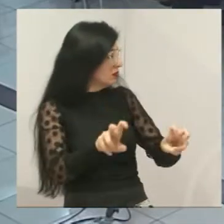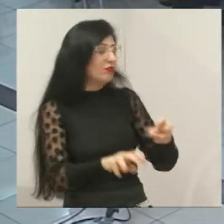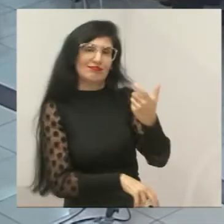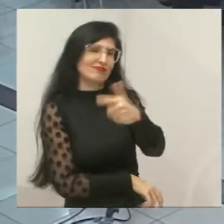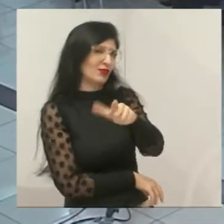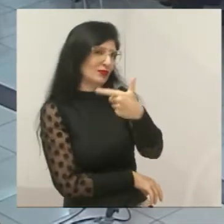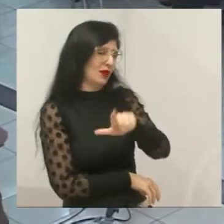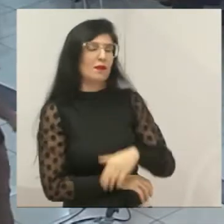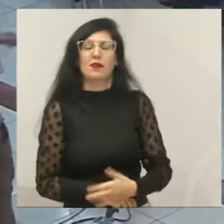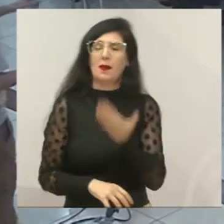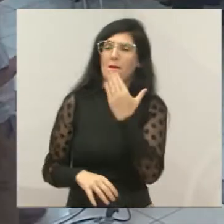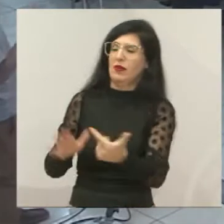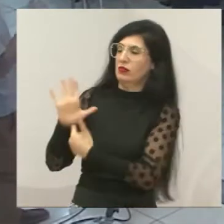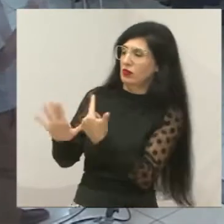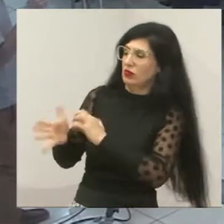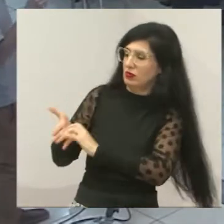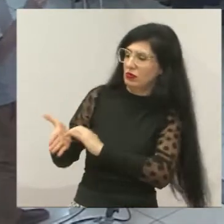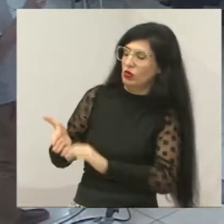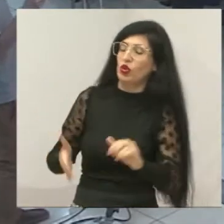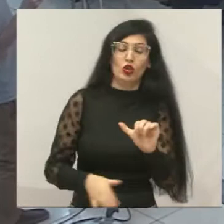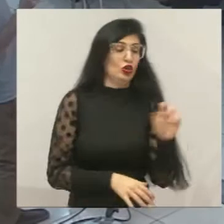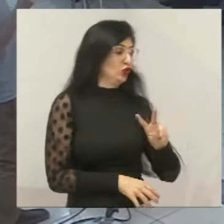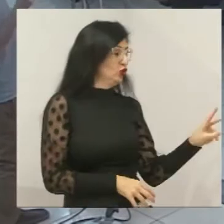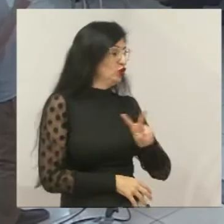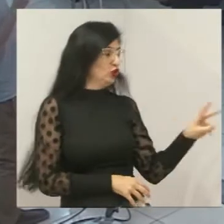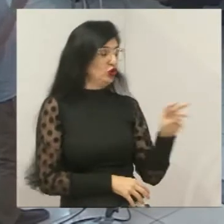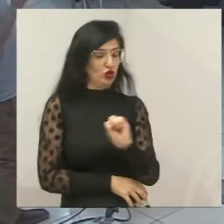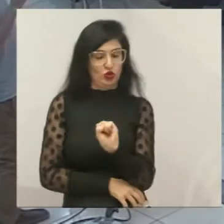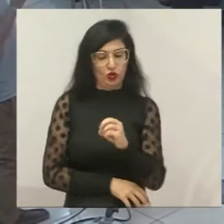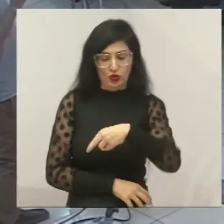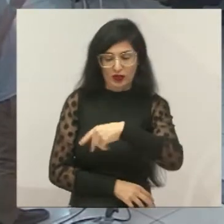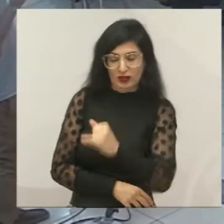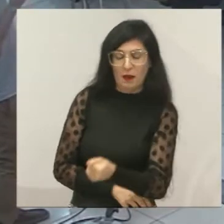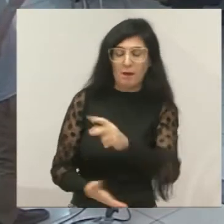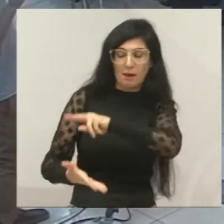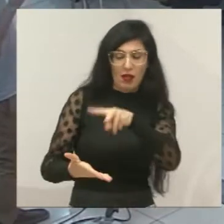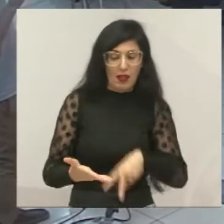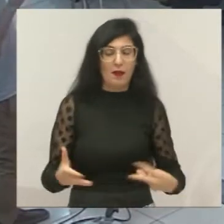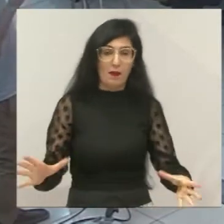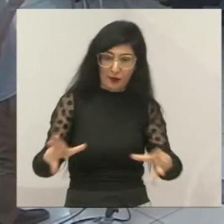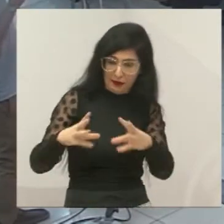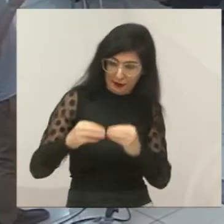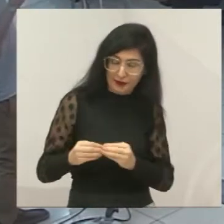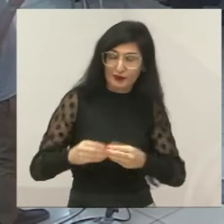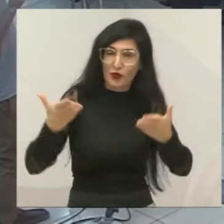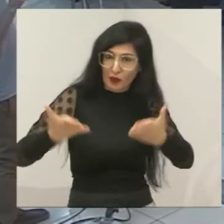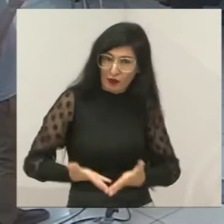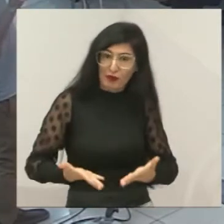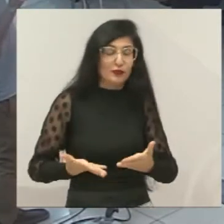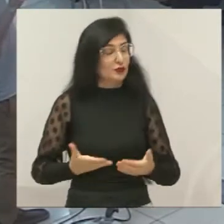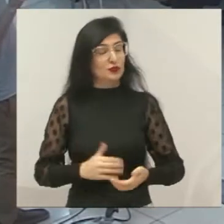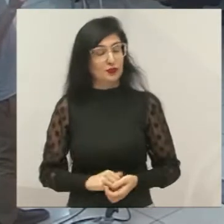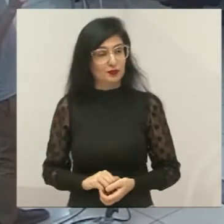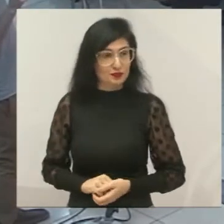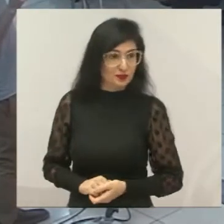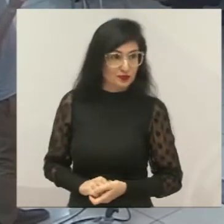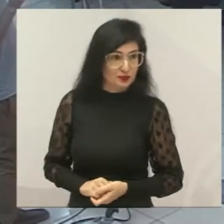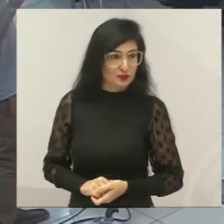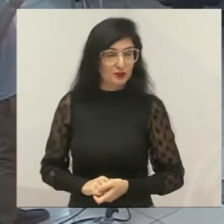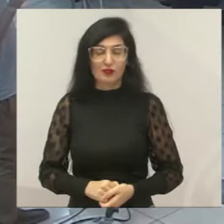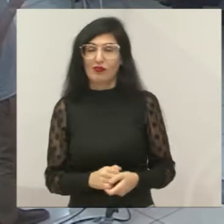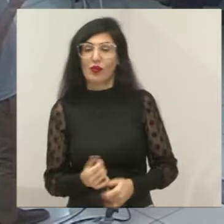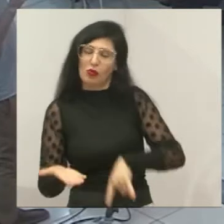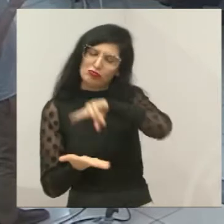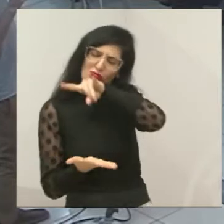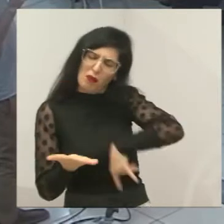Solicito à segunda secretária, vereadora Sônia Patas da Amizade, que faça a leitura das sínteses dos